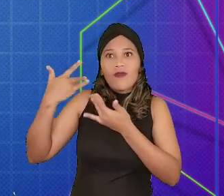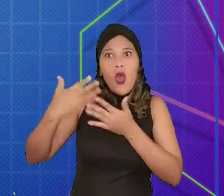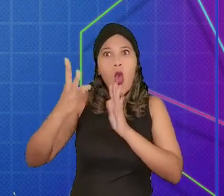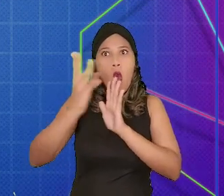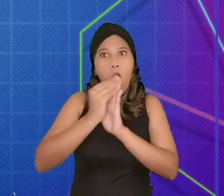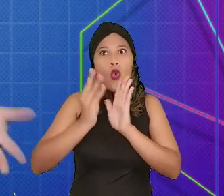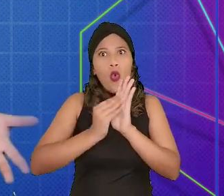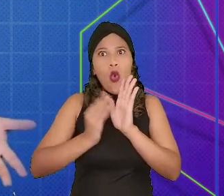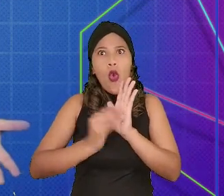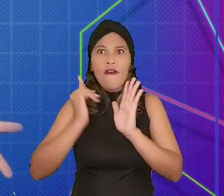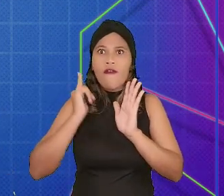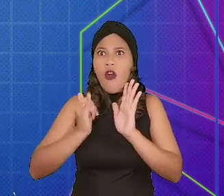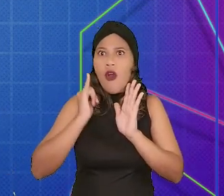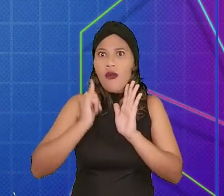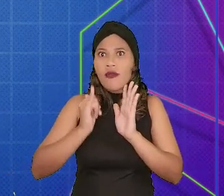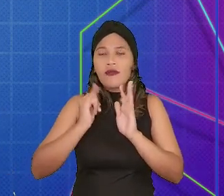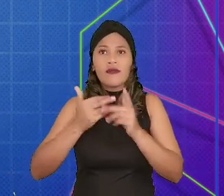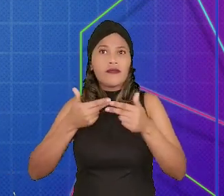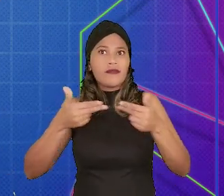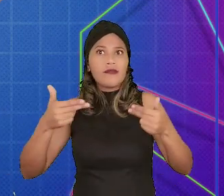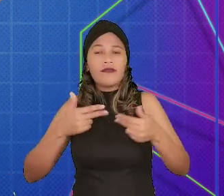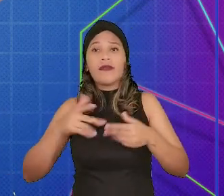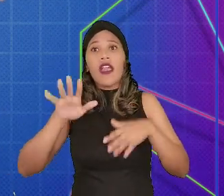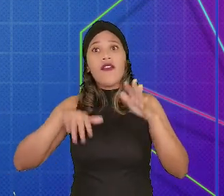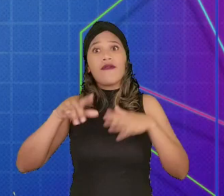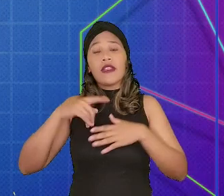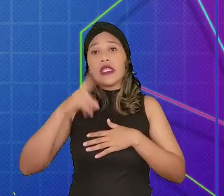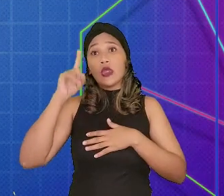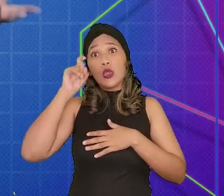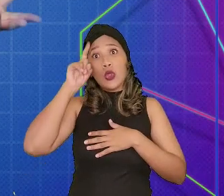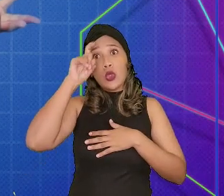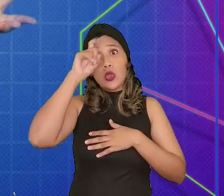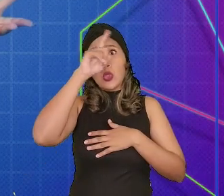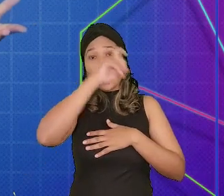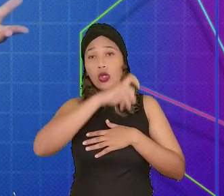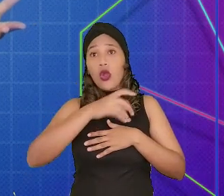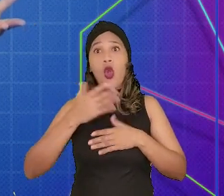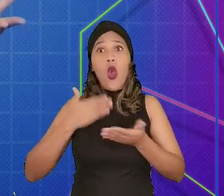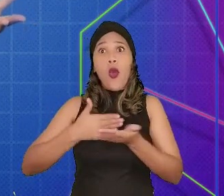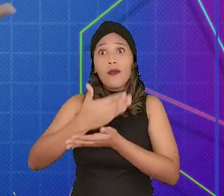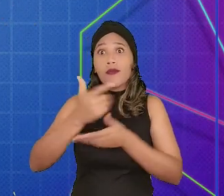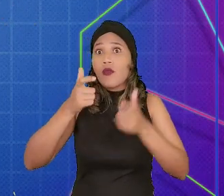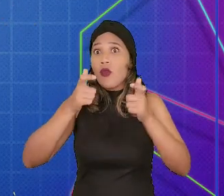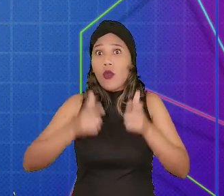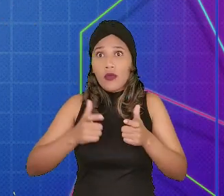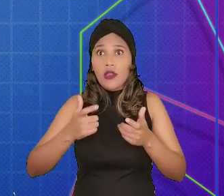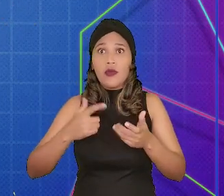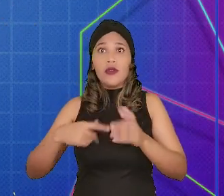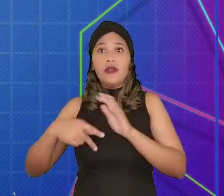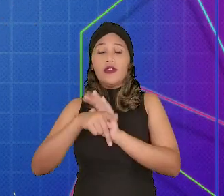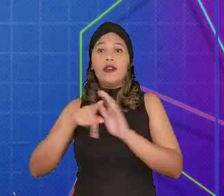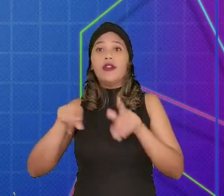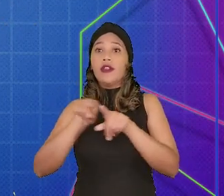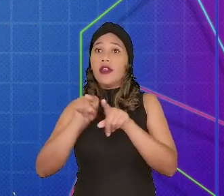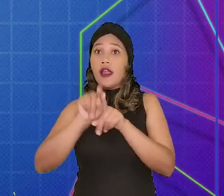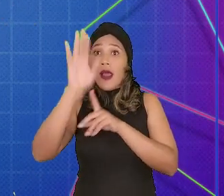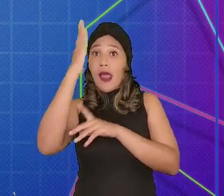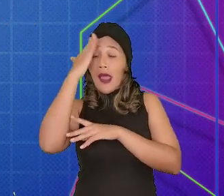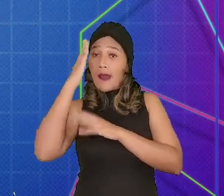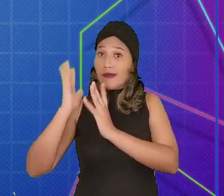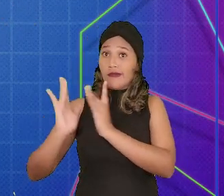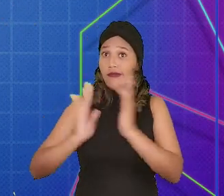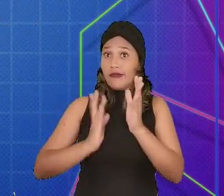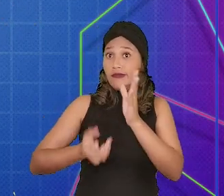tanto conteúdo, é tanta informação que às vezes pode ficar difícil saber por onde começar. O que vocês precisam saber é que o